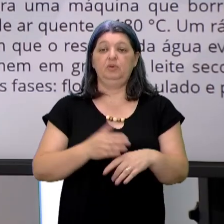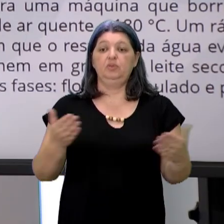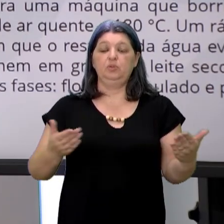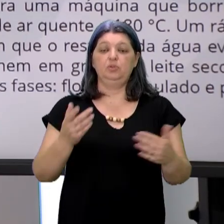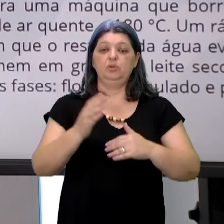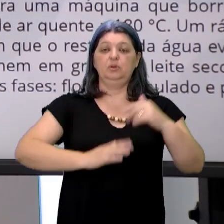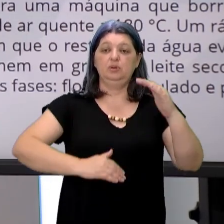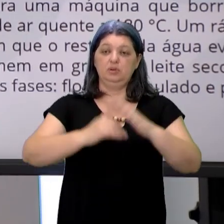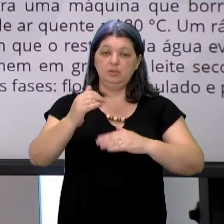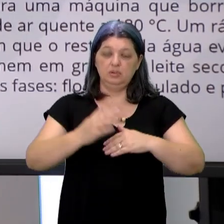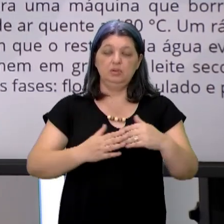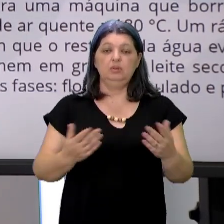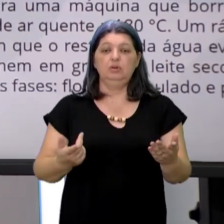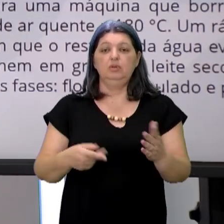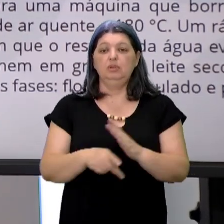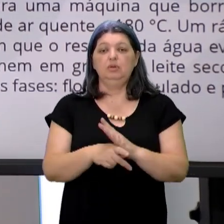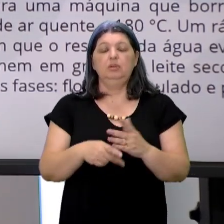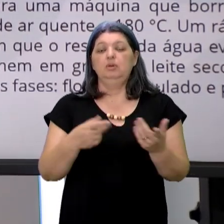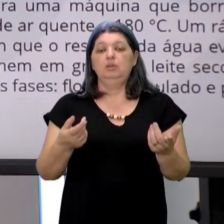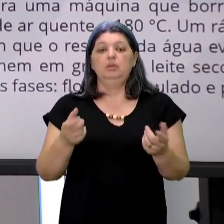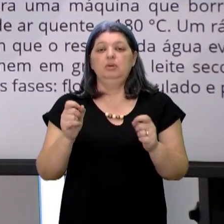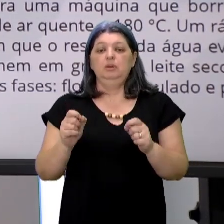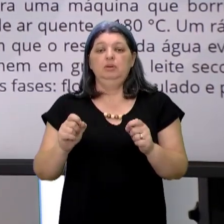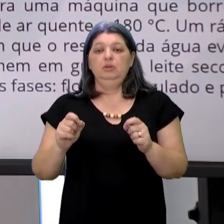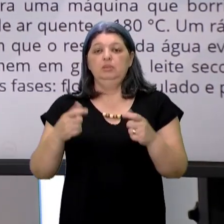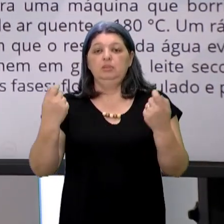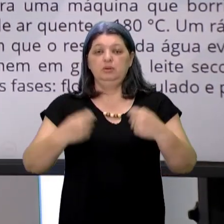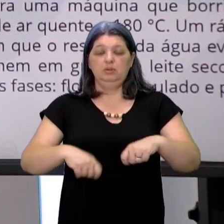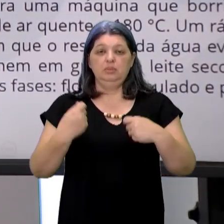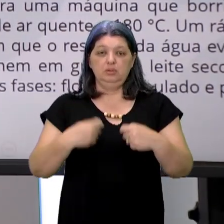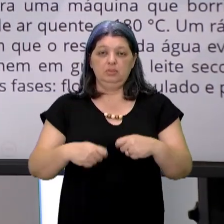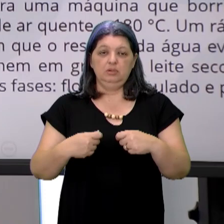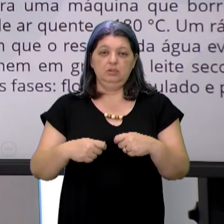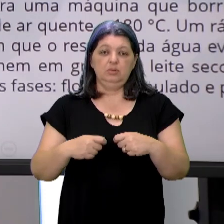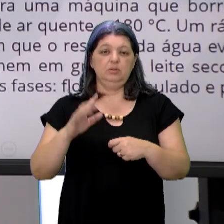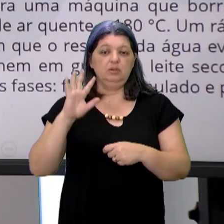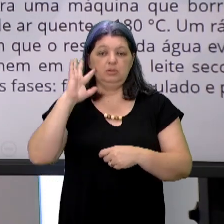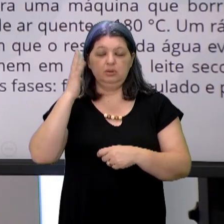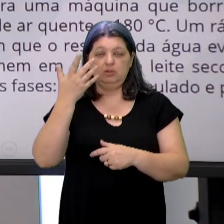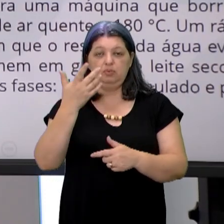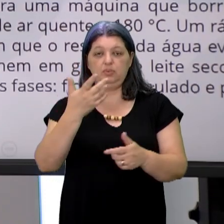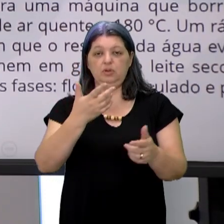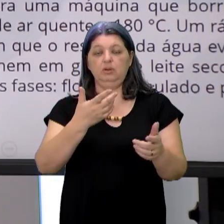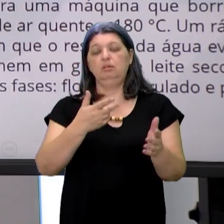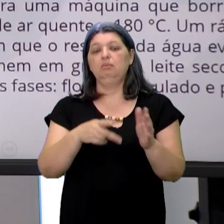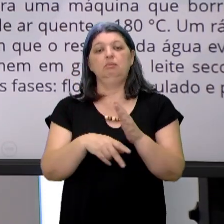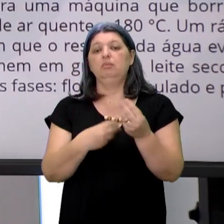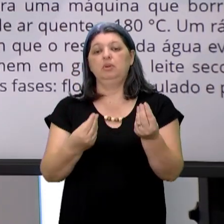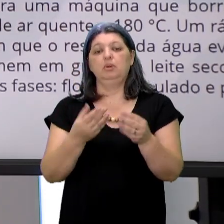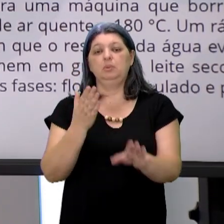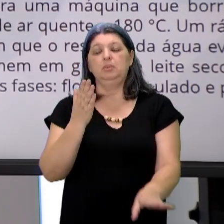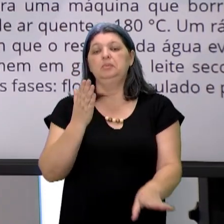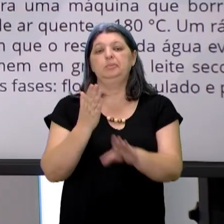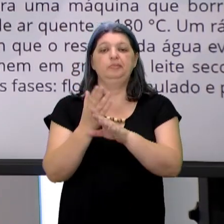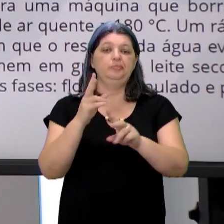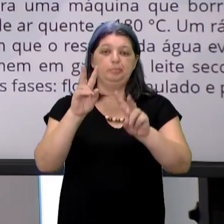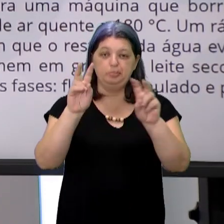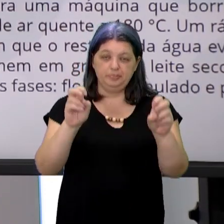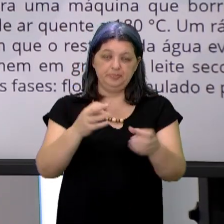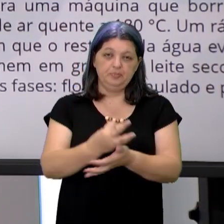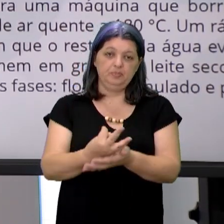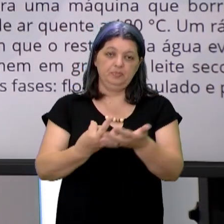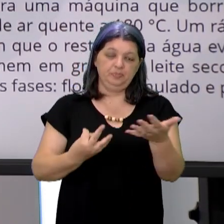né, dos escritores, eles vão estar falando ali sobre o quê? O que é preciso para você resolver aquela questão. Então, descobrir qual é o tema do